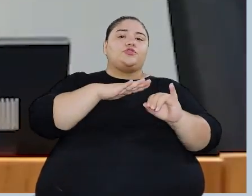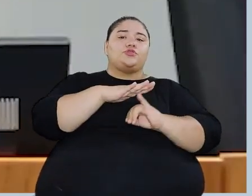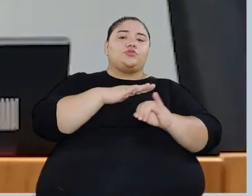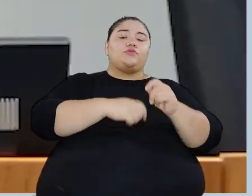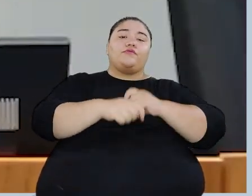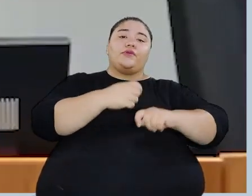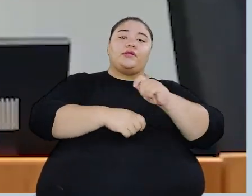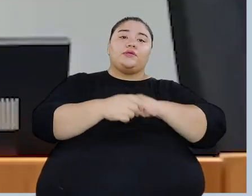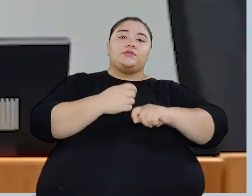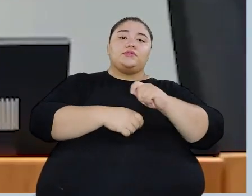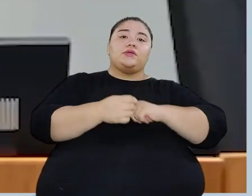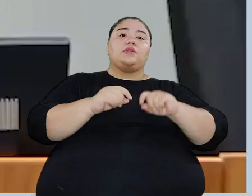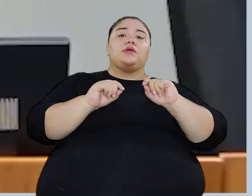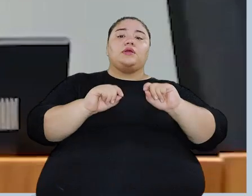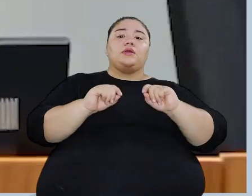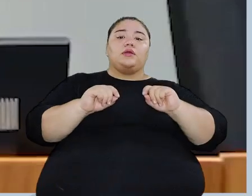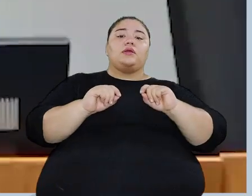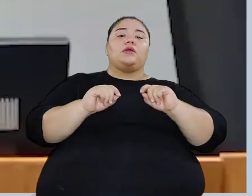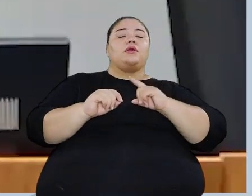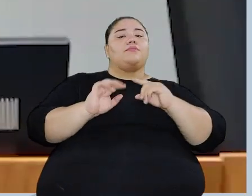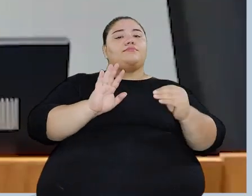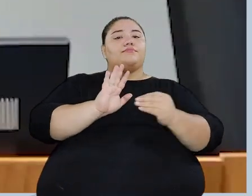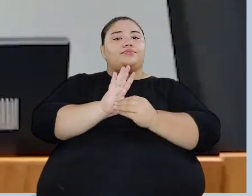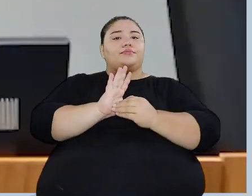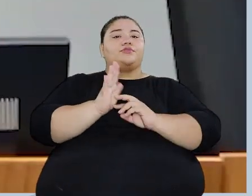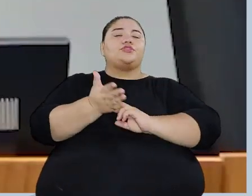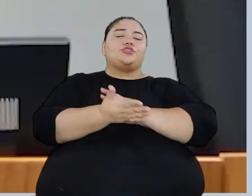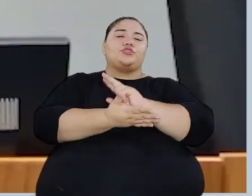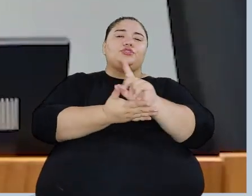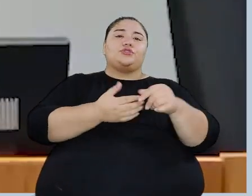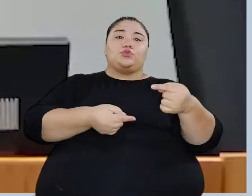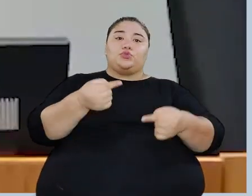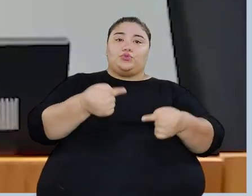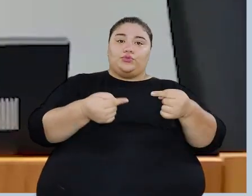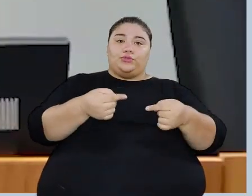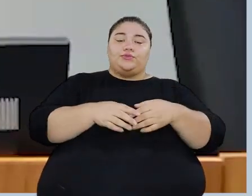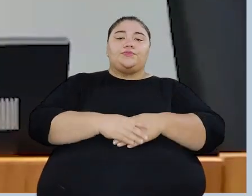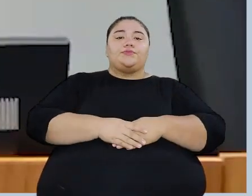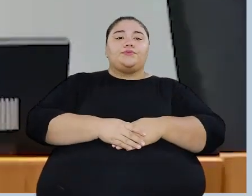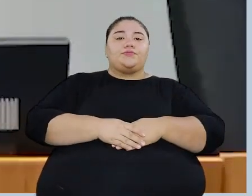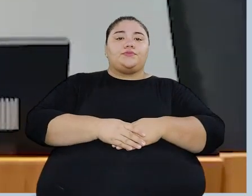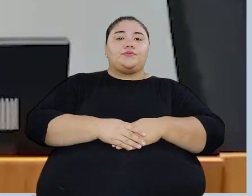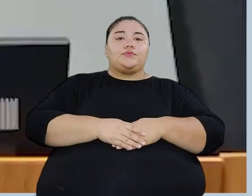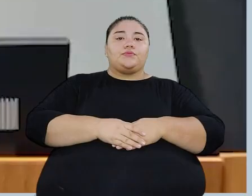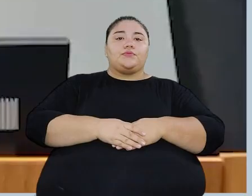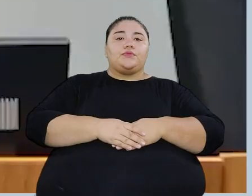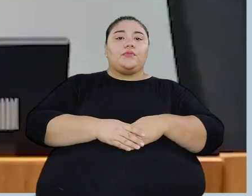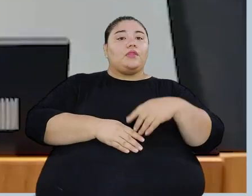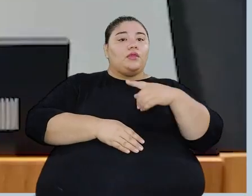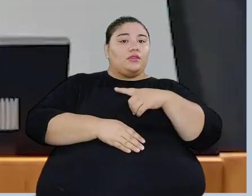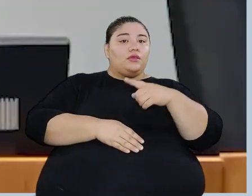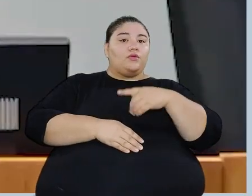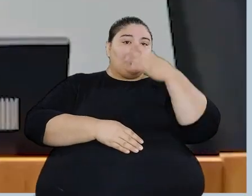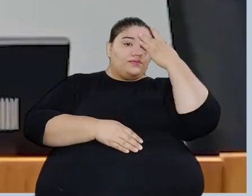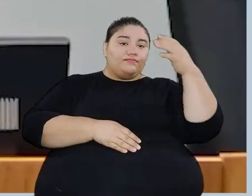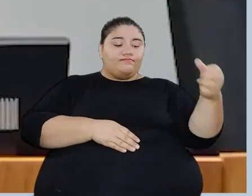financeiras, e que impõe aqui uma série de discussões. E não poderia ter pessoa dentro do